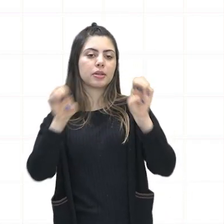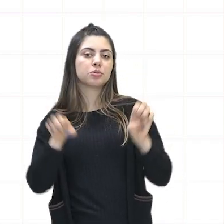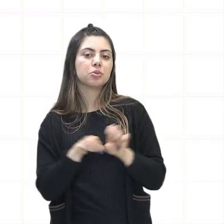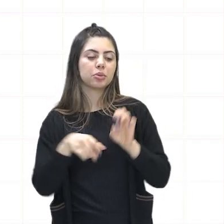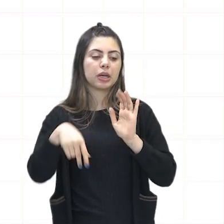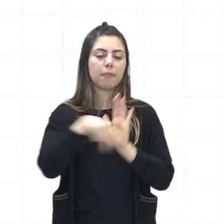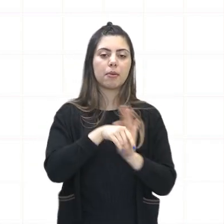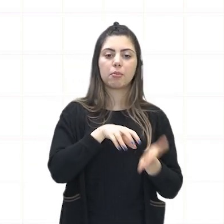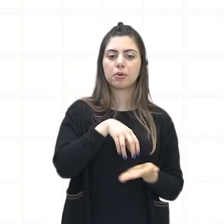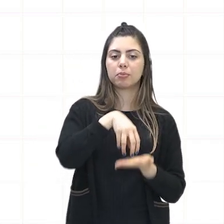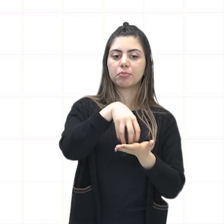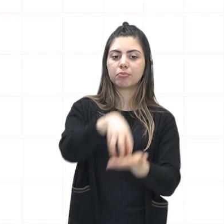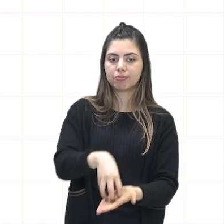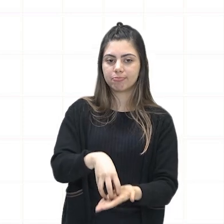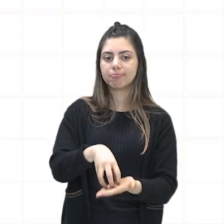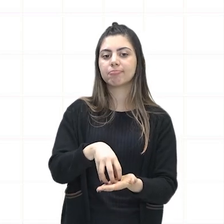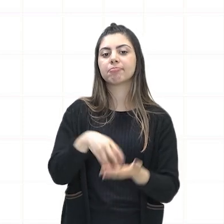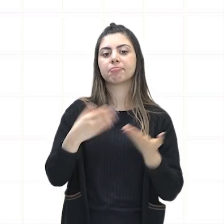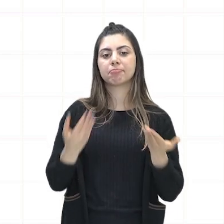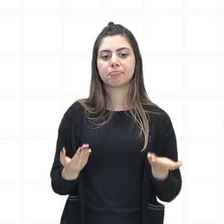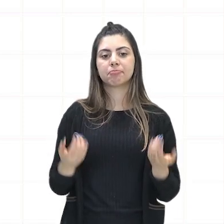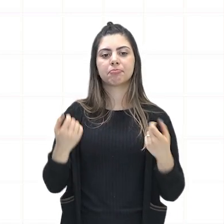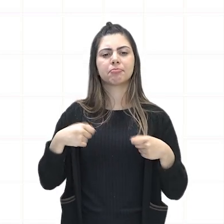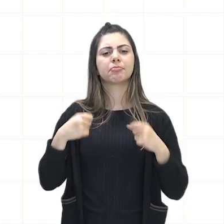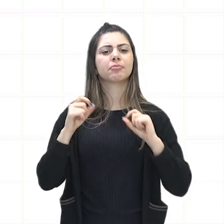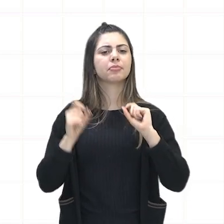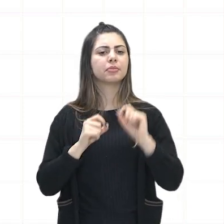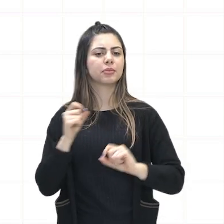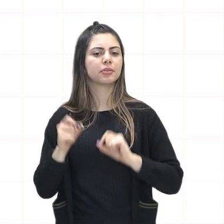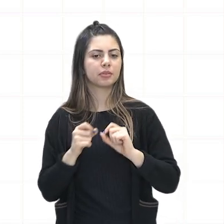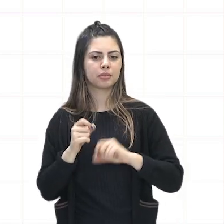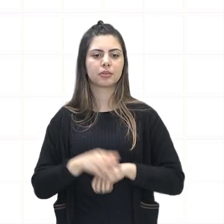boa infraestrutura de transporte. Olha essa palavra,